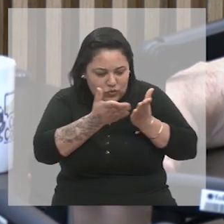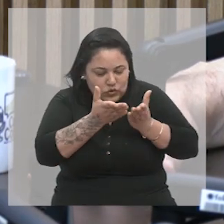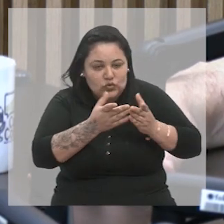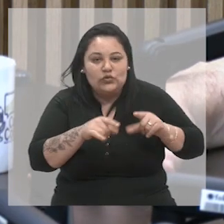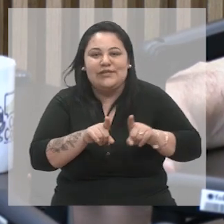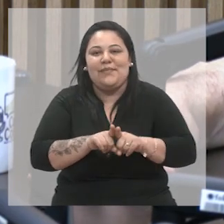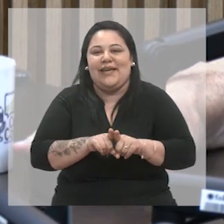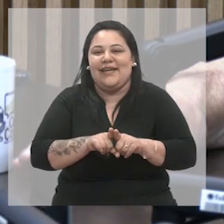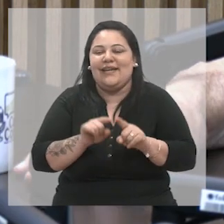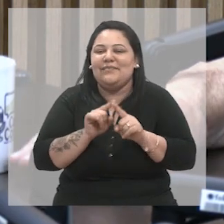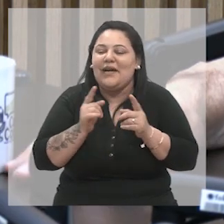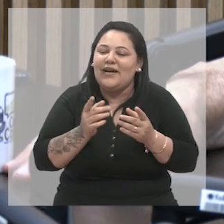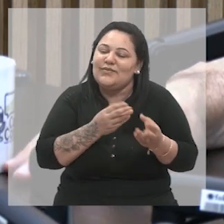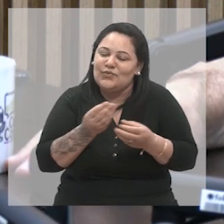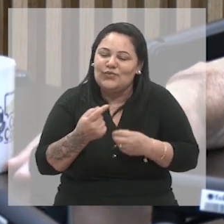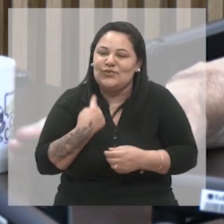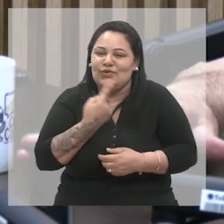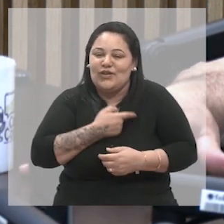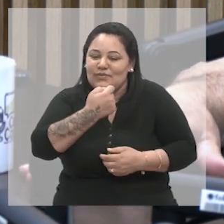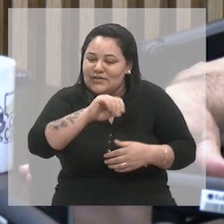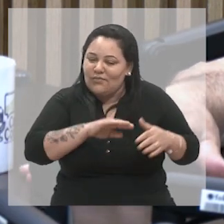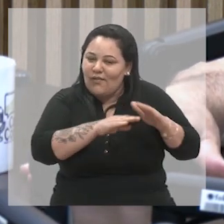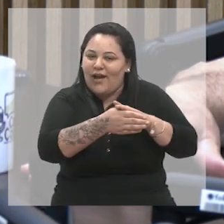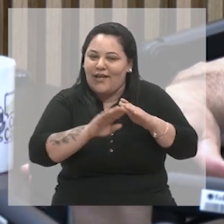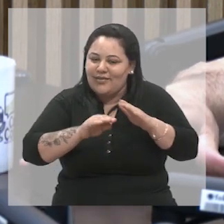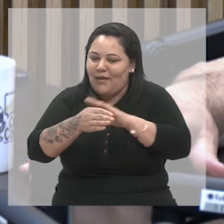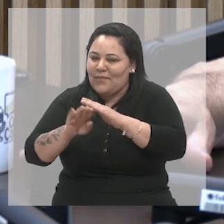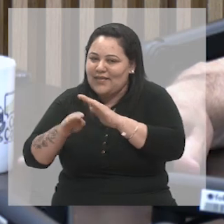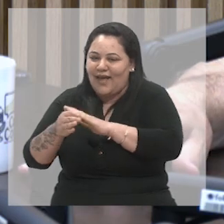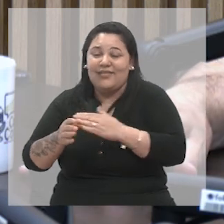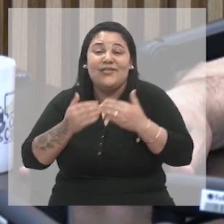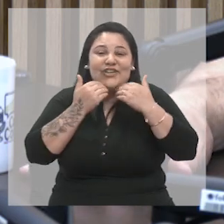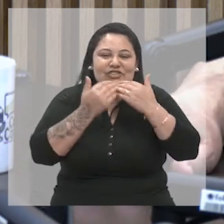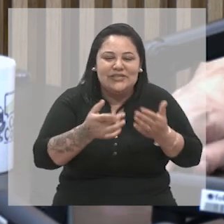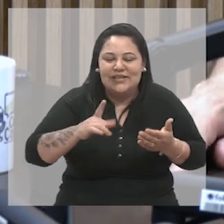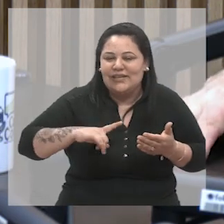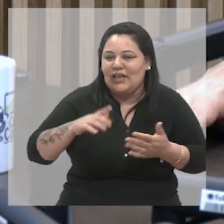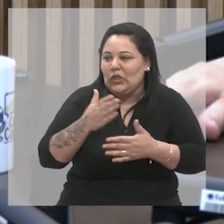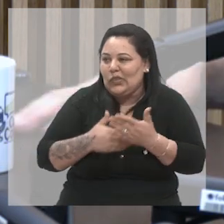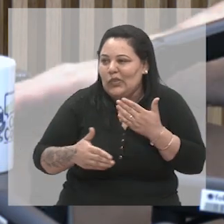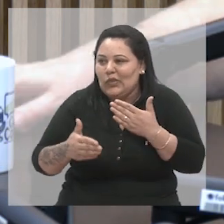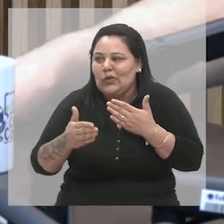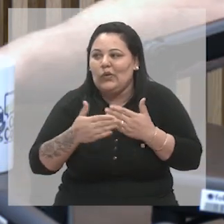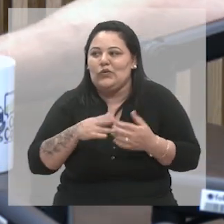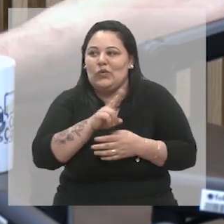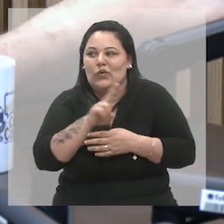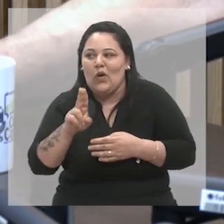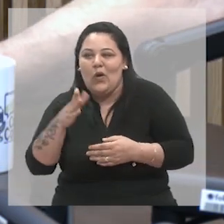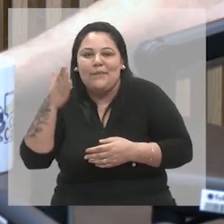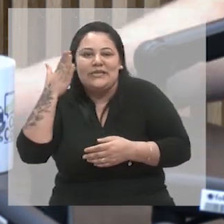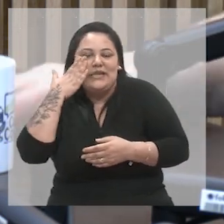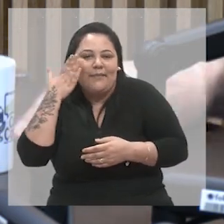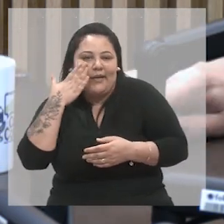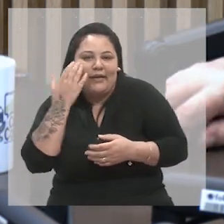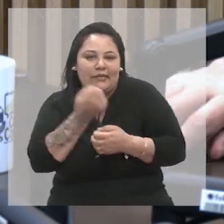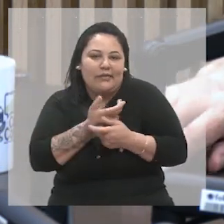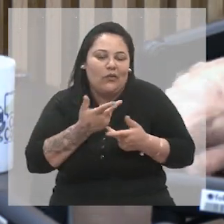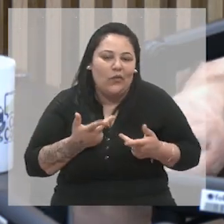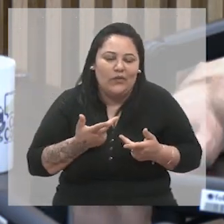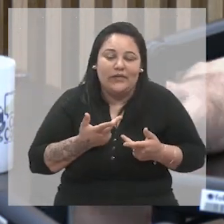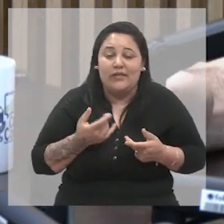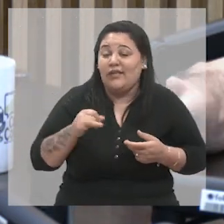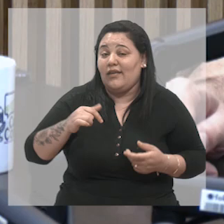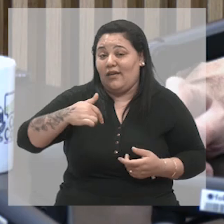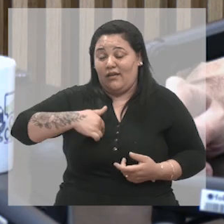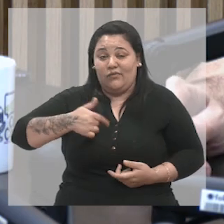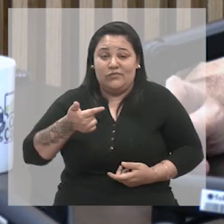diante. Mas muito a gente tem que adequar, né? Não adianta a gente ter toda a nomenclatura que está disponível se